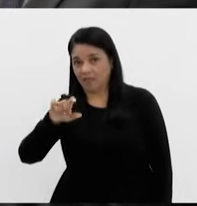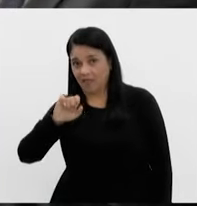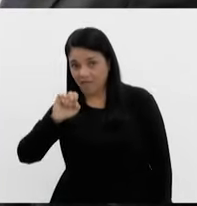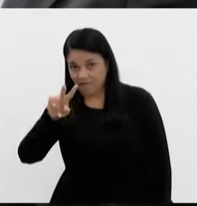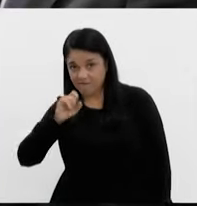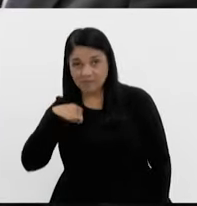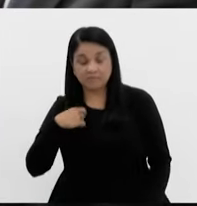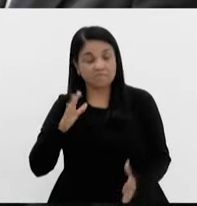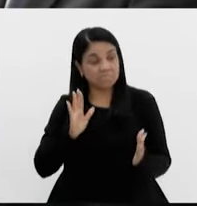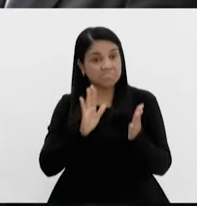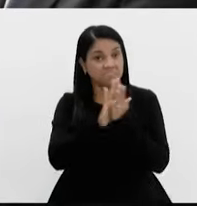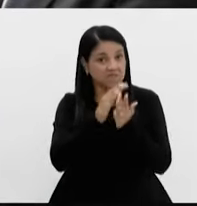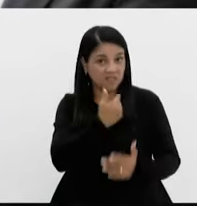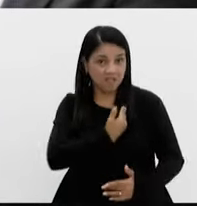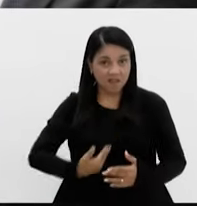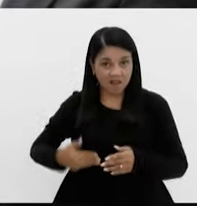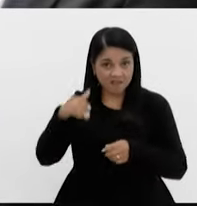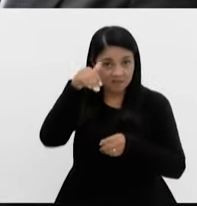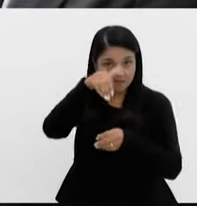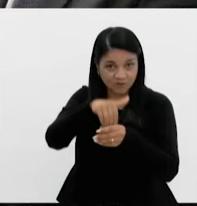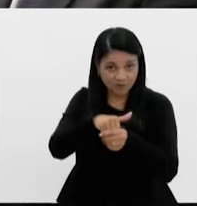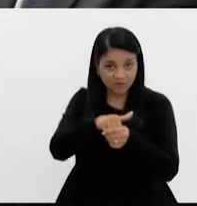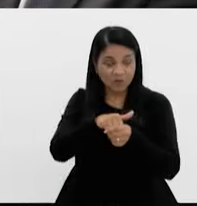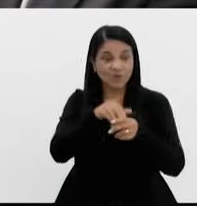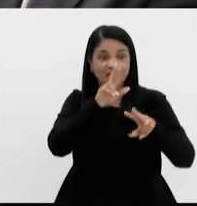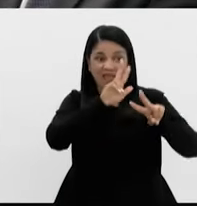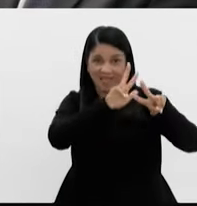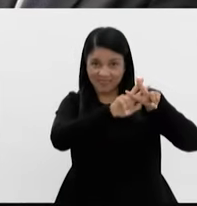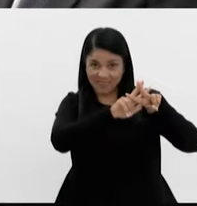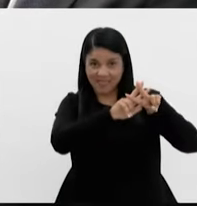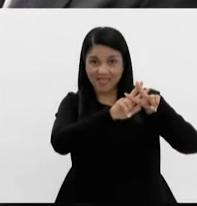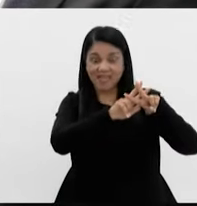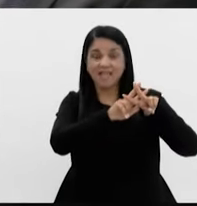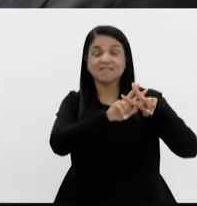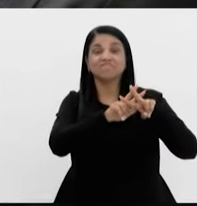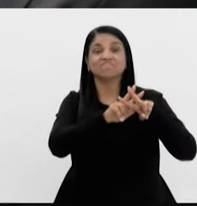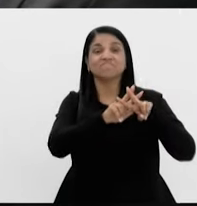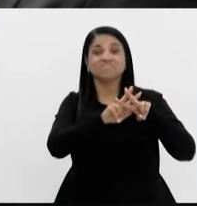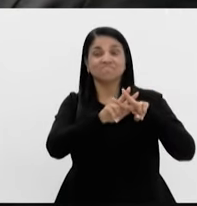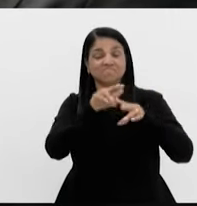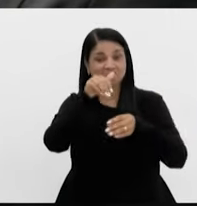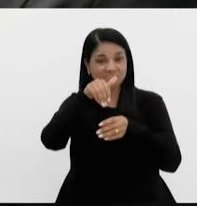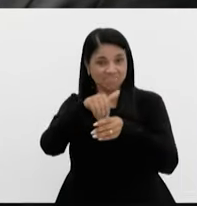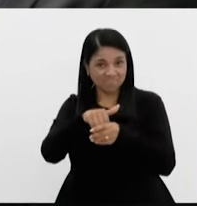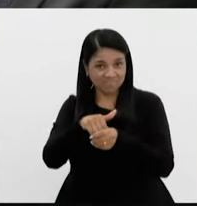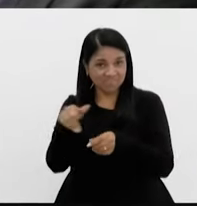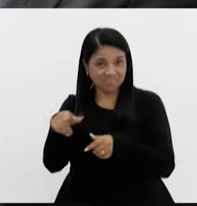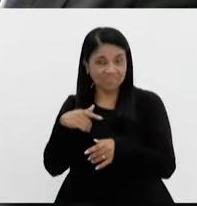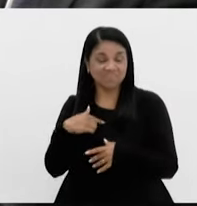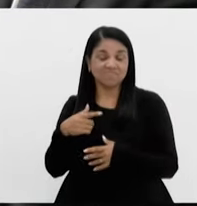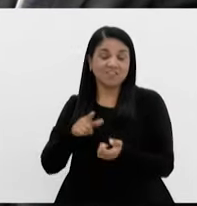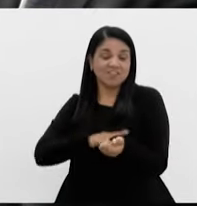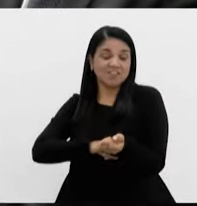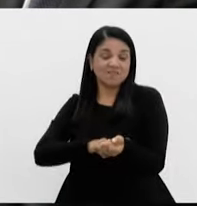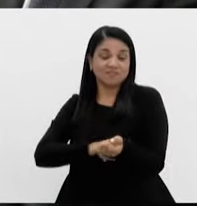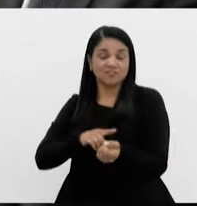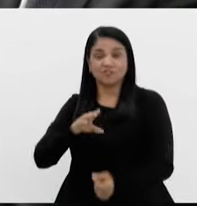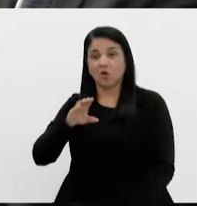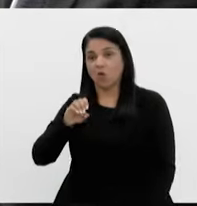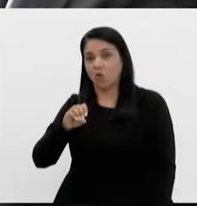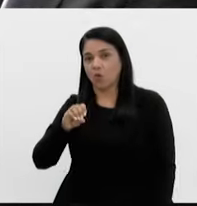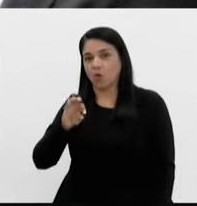de Governador ele saiu da cadeia depois foi pra eleição de Governador apoiado pelo nervosinho doe brest e